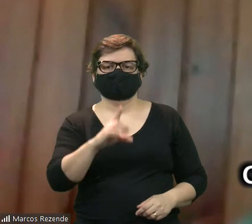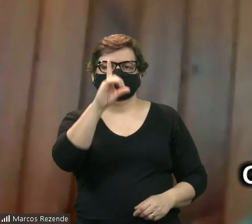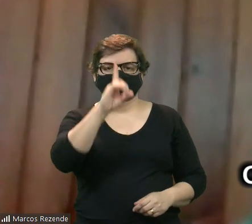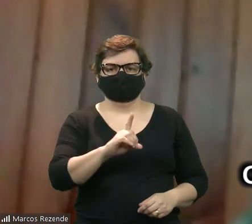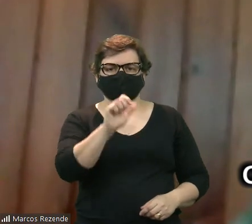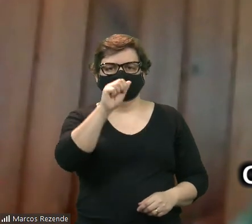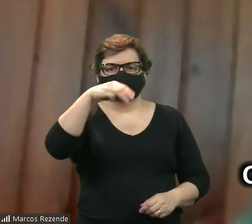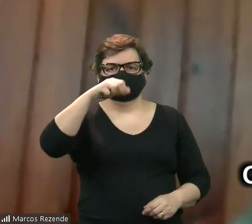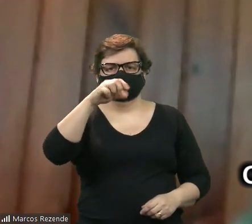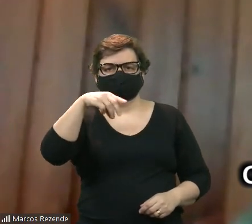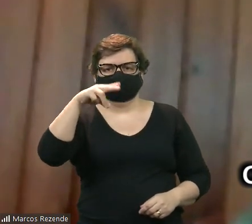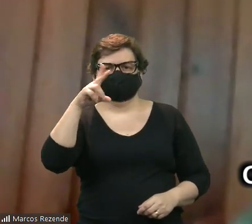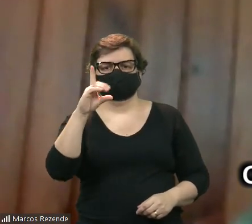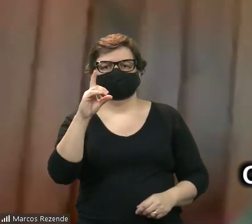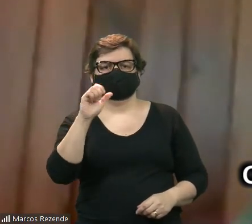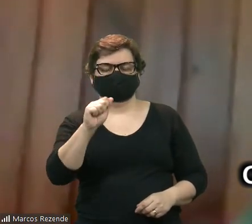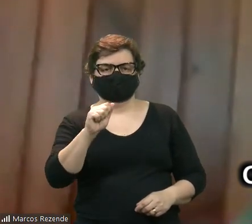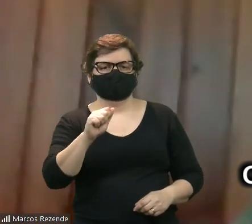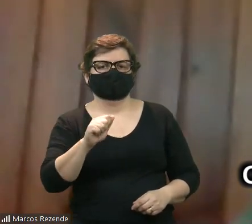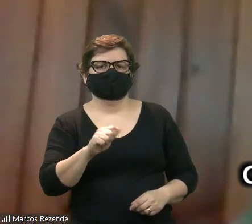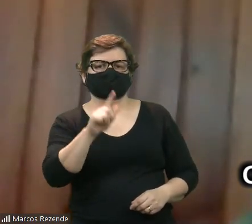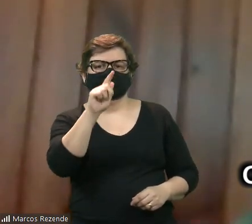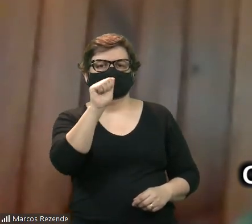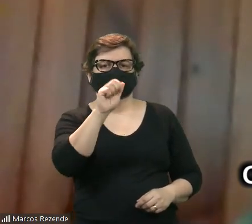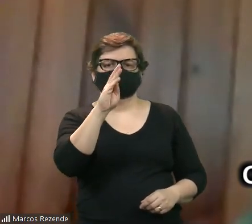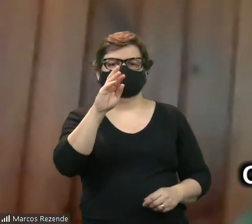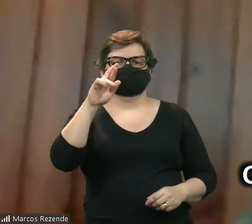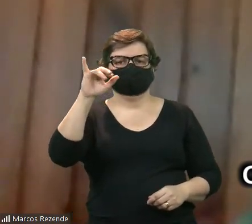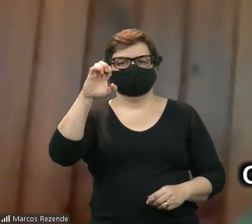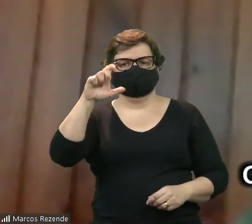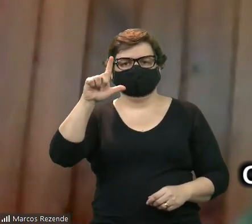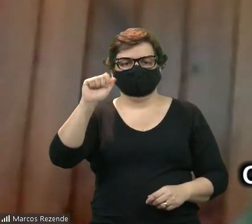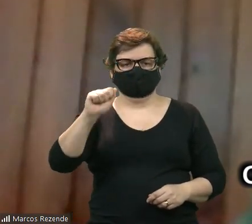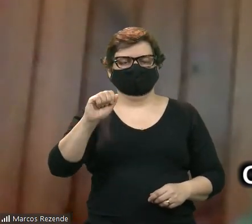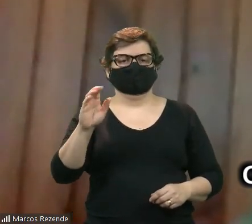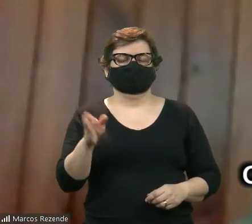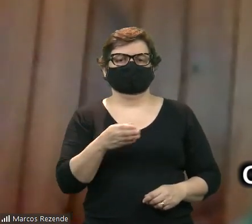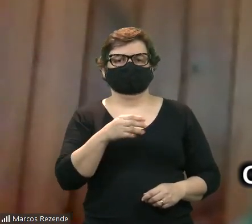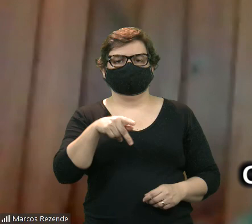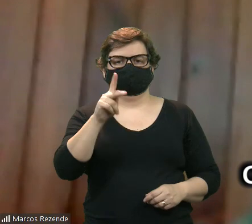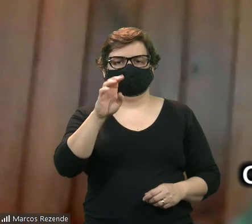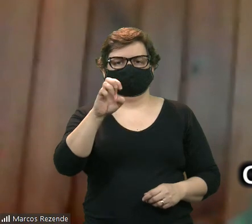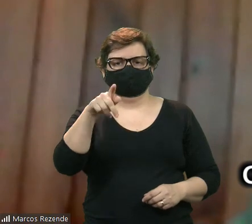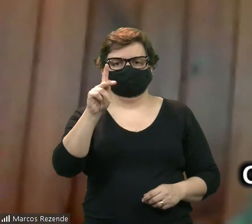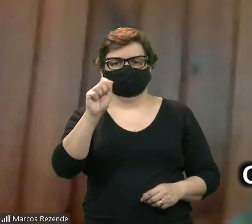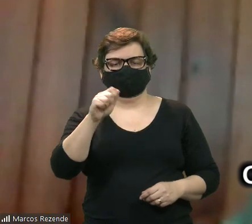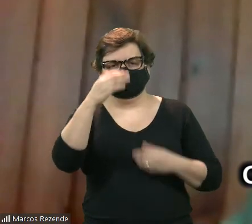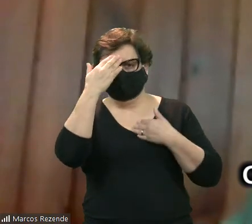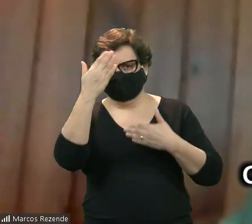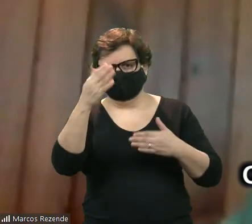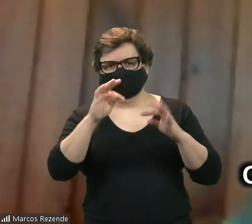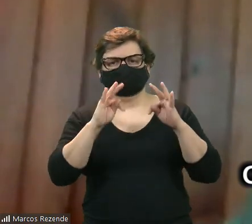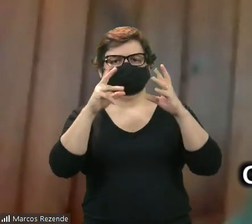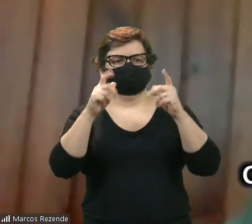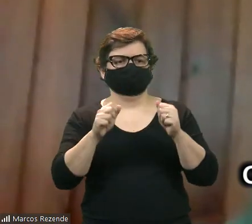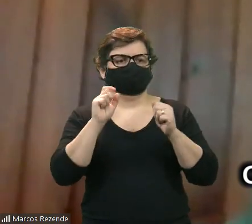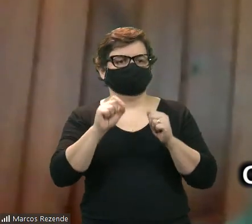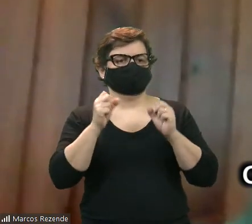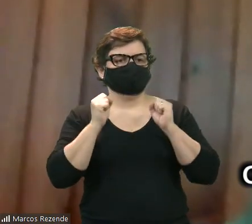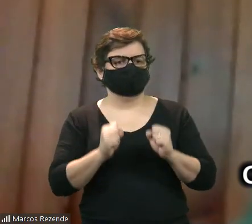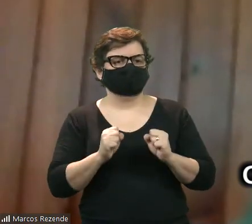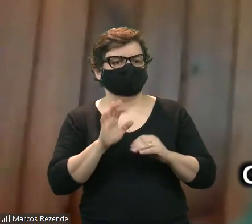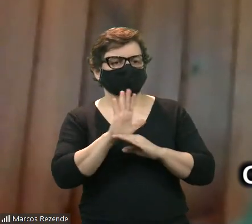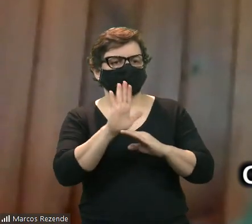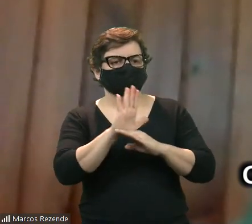Amanda, a Gabriela, a Queca, enfim, agradecer a todos que puderam